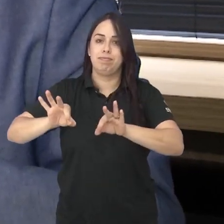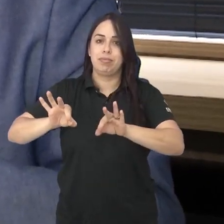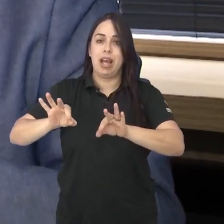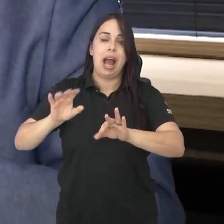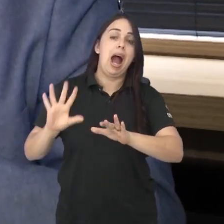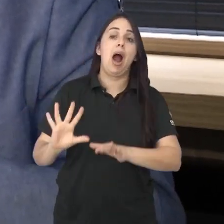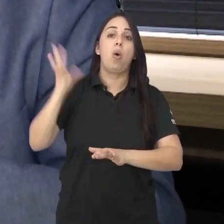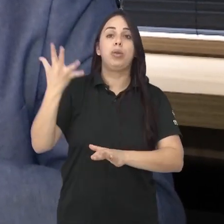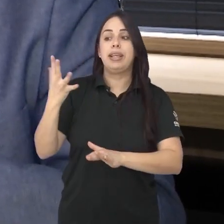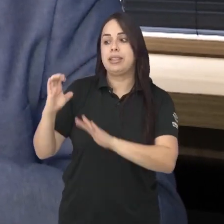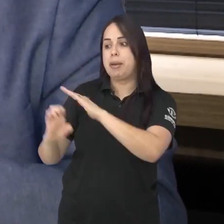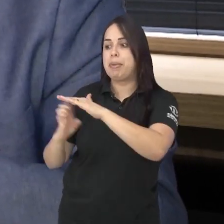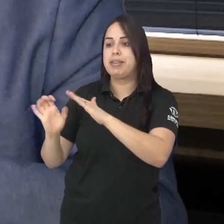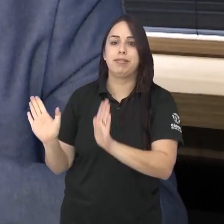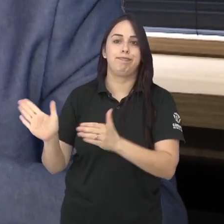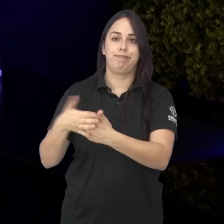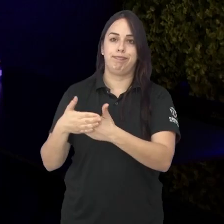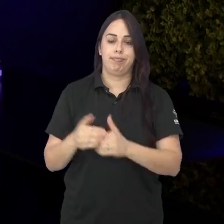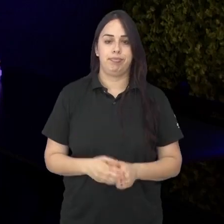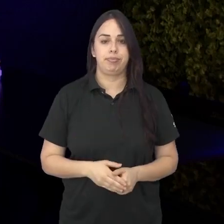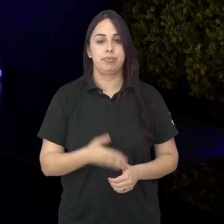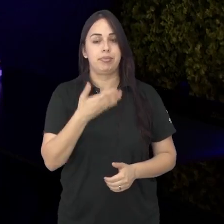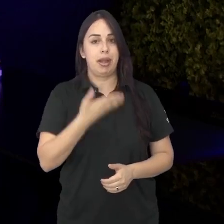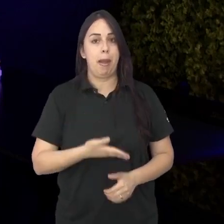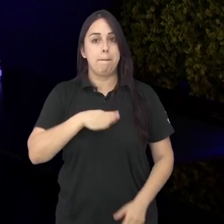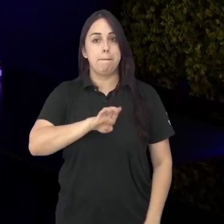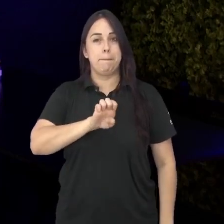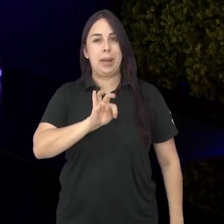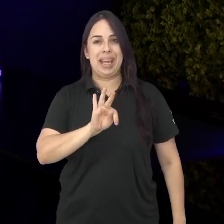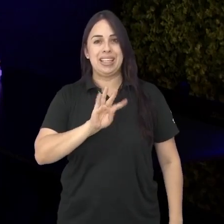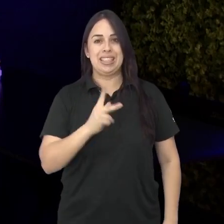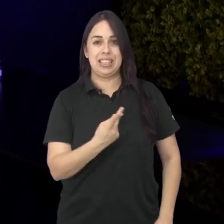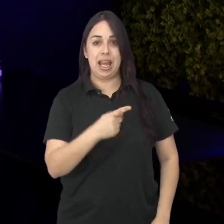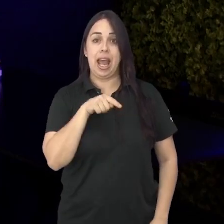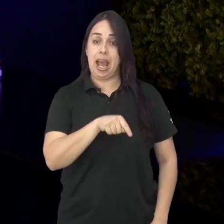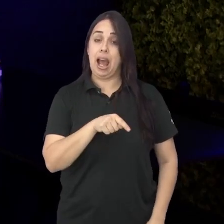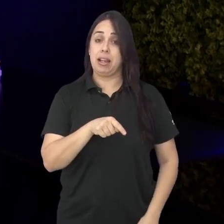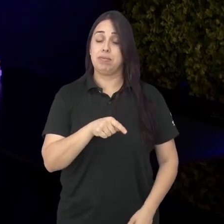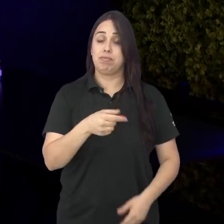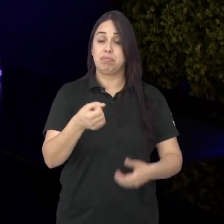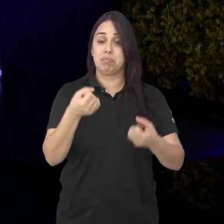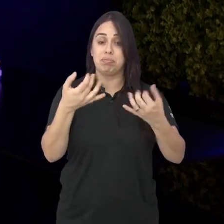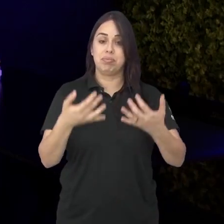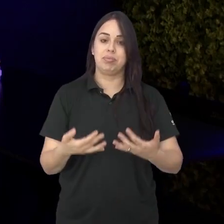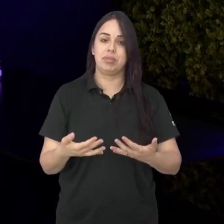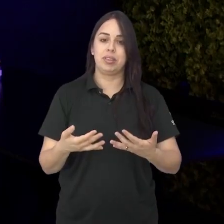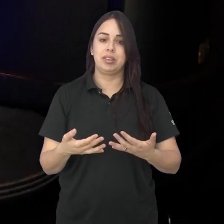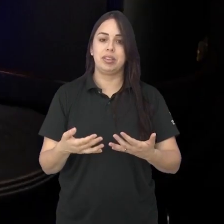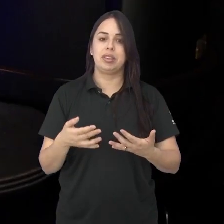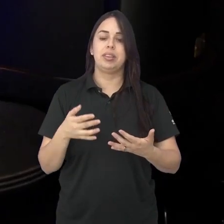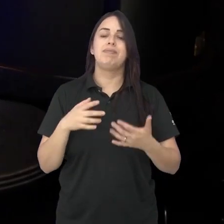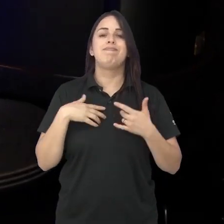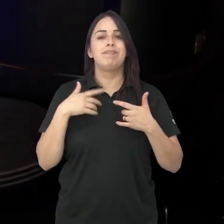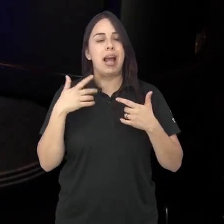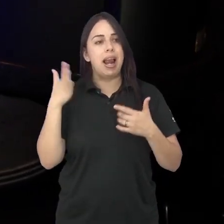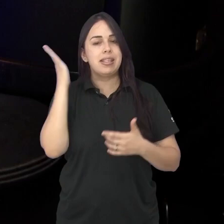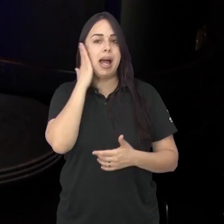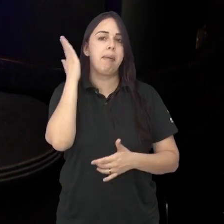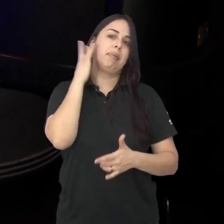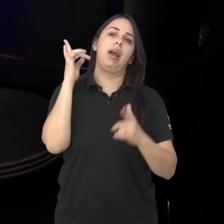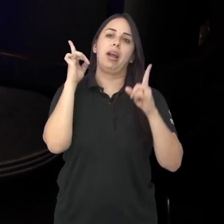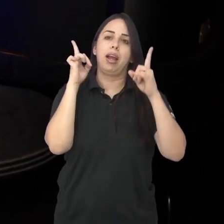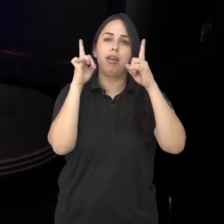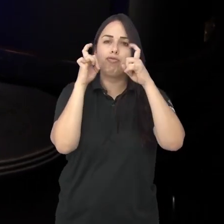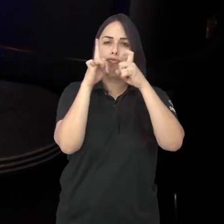que muitas empresas não passem realmente do primeiro ano. Para a Beth, nossa personagem no início dessa reportagem, apesar de todas